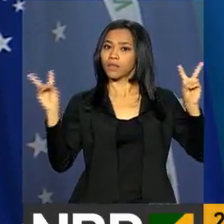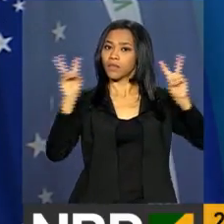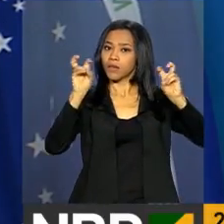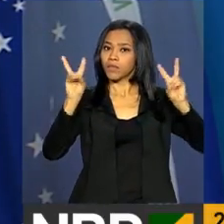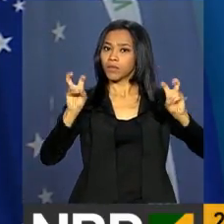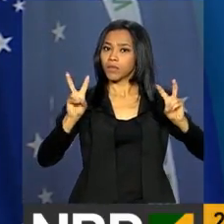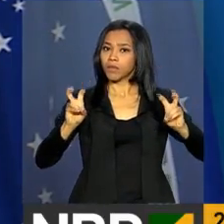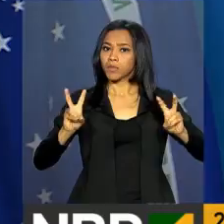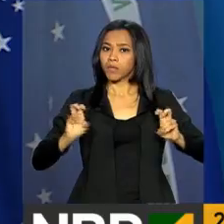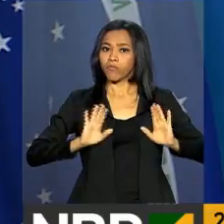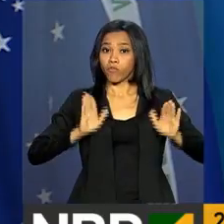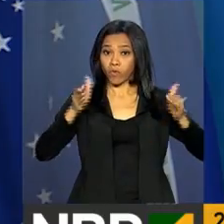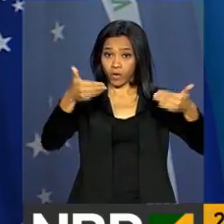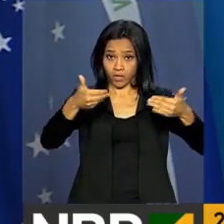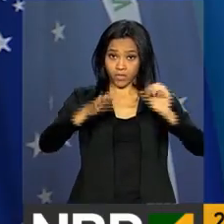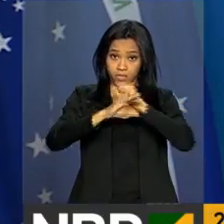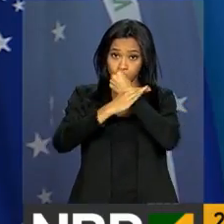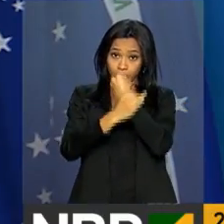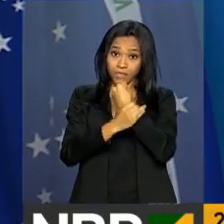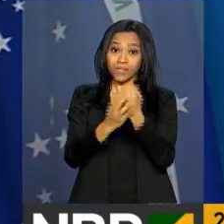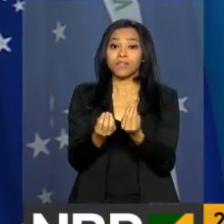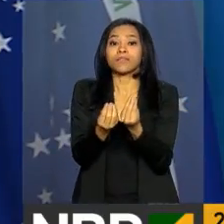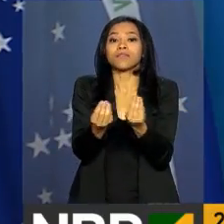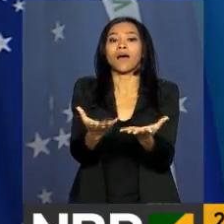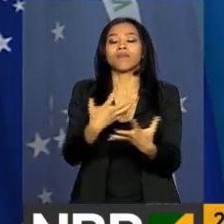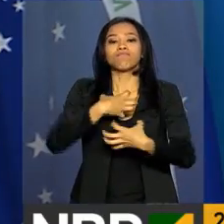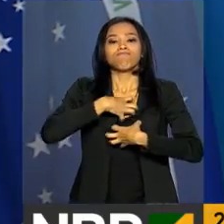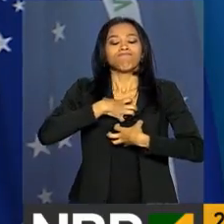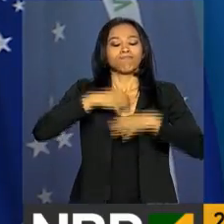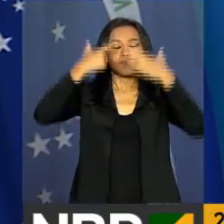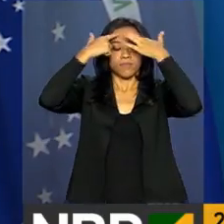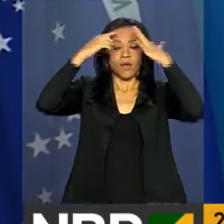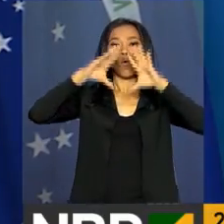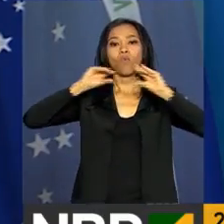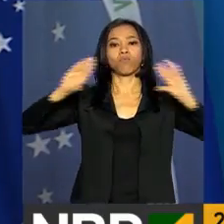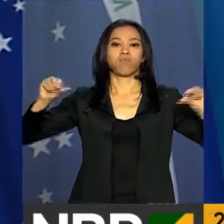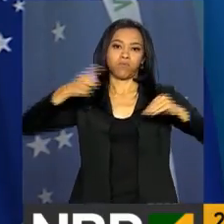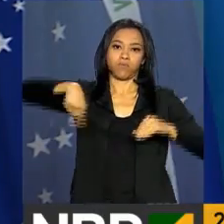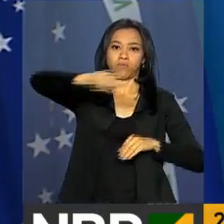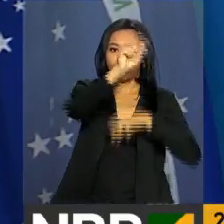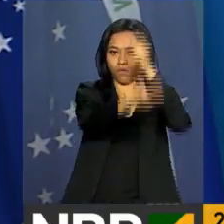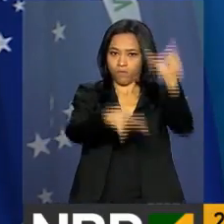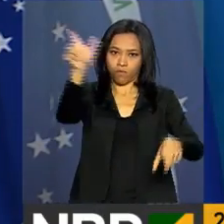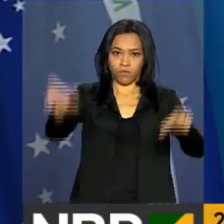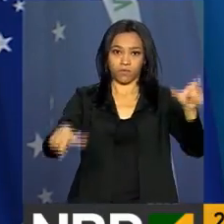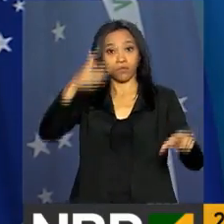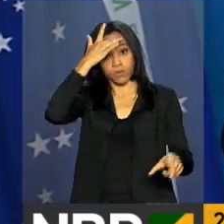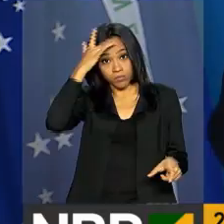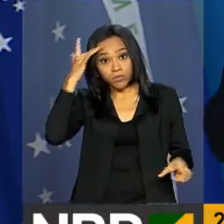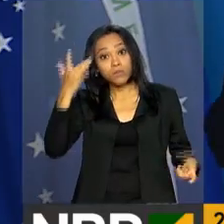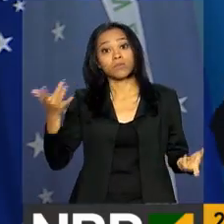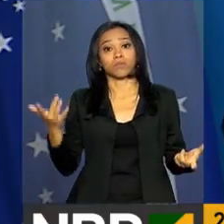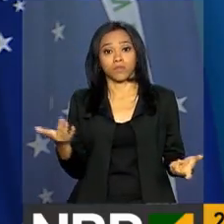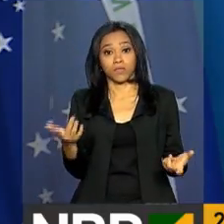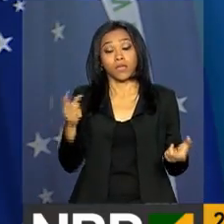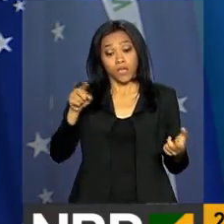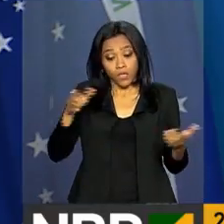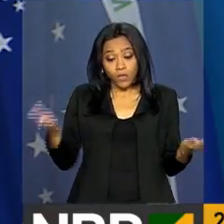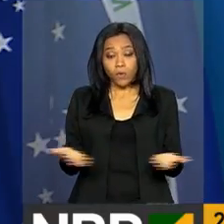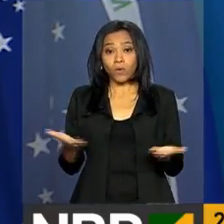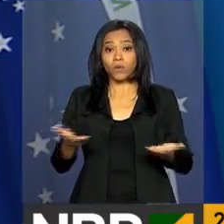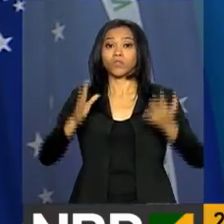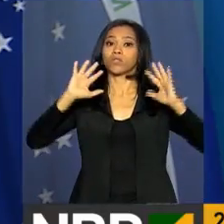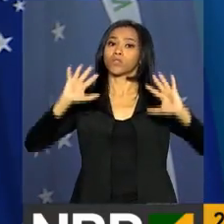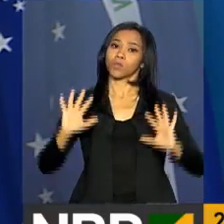busca da tranquilidade ao cidadão de um lado mas de outro lado isso é fundamental e é o que se comemora hoje